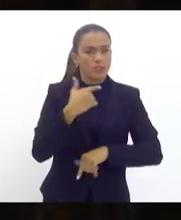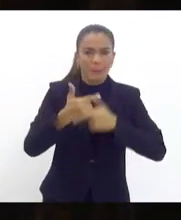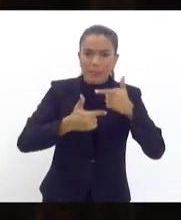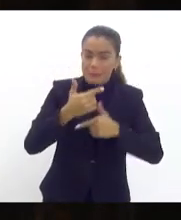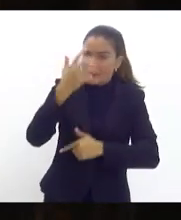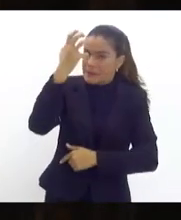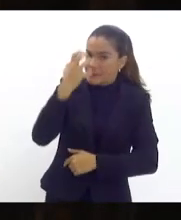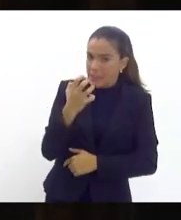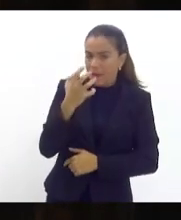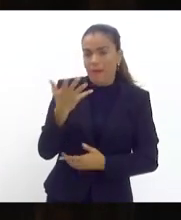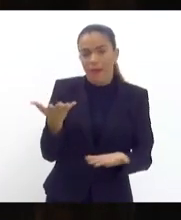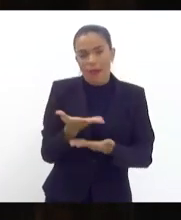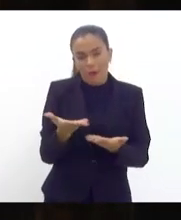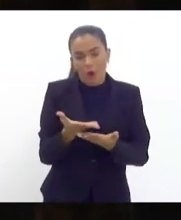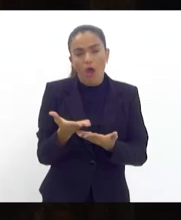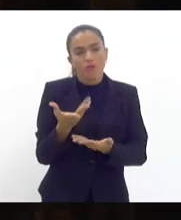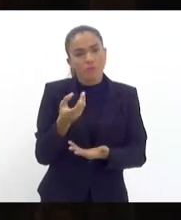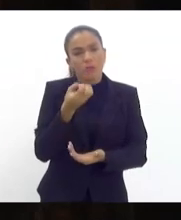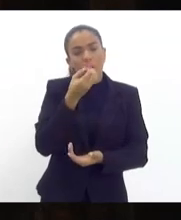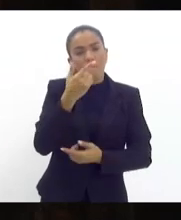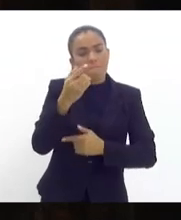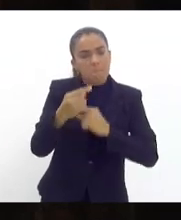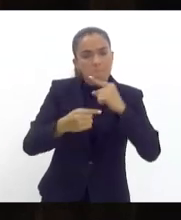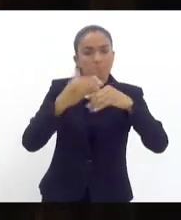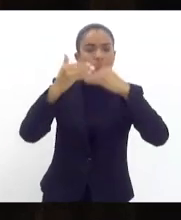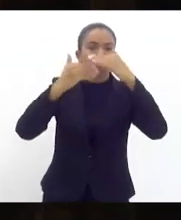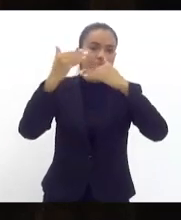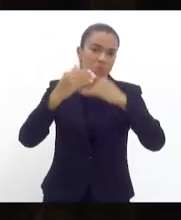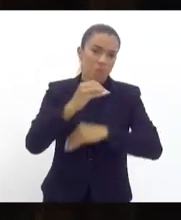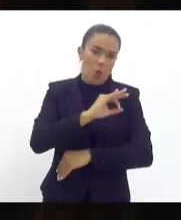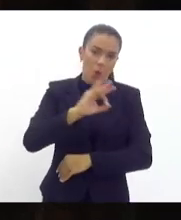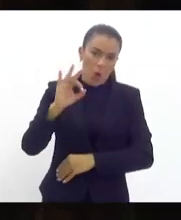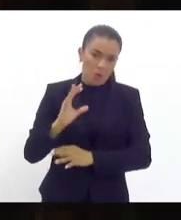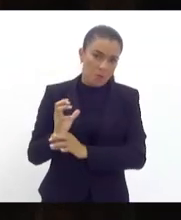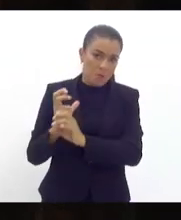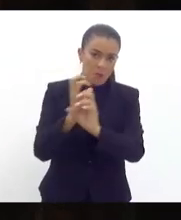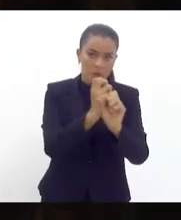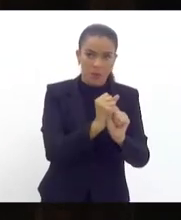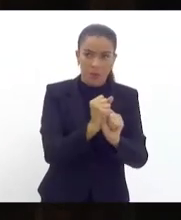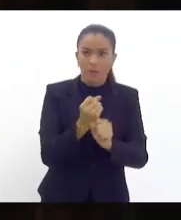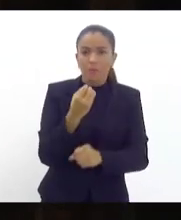nós estamos colhendo o resultado aqui com os ótimos números